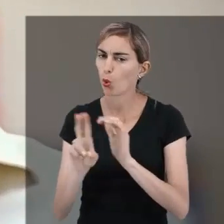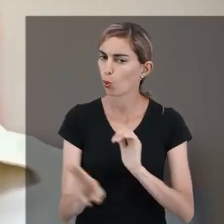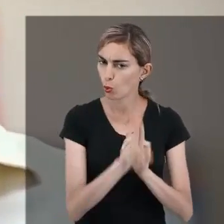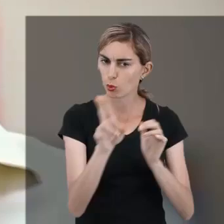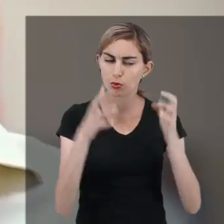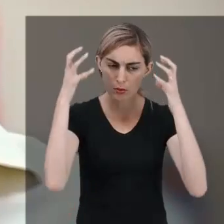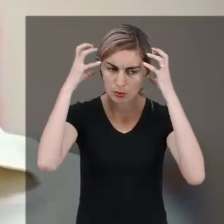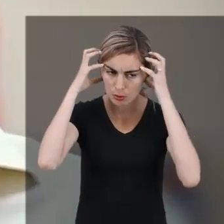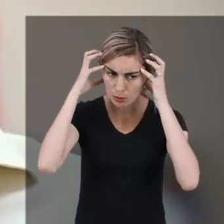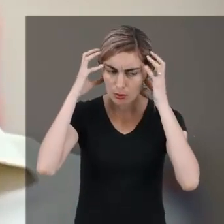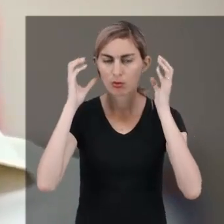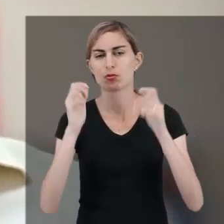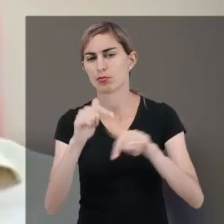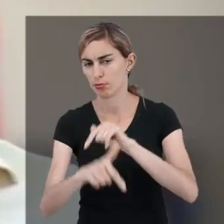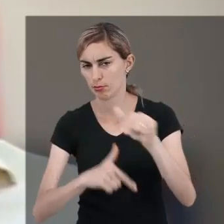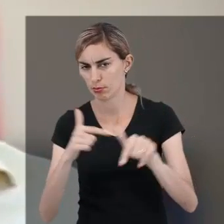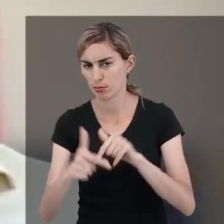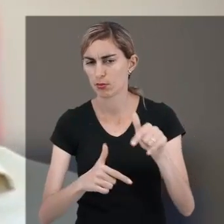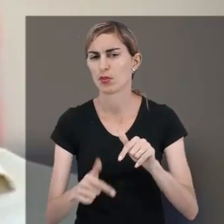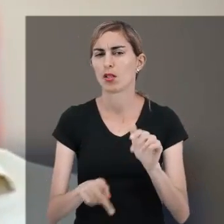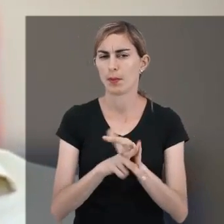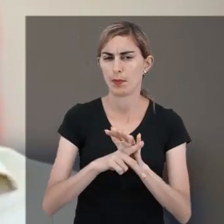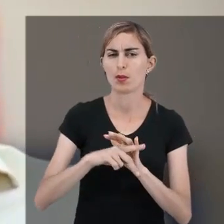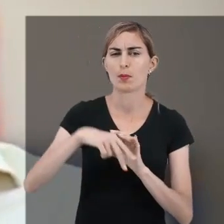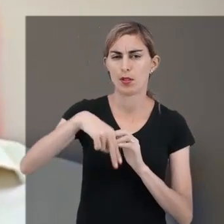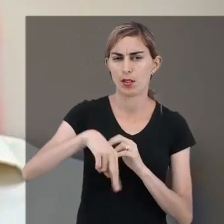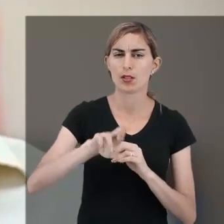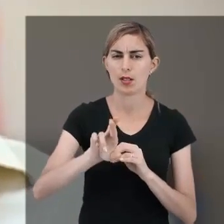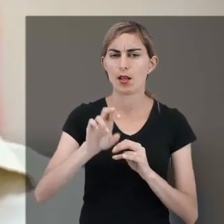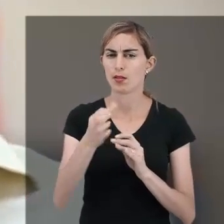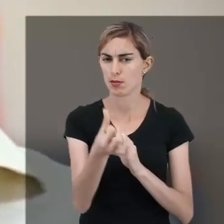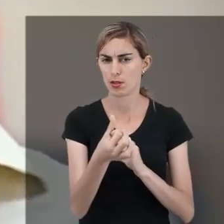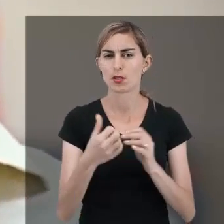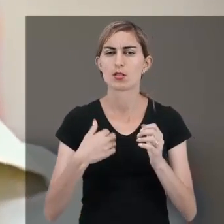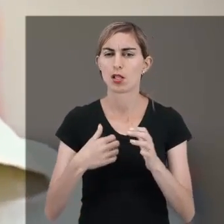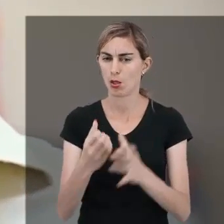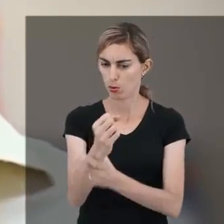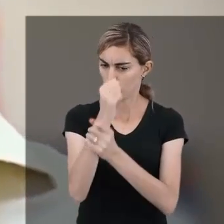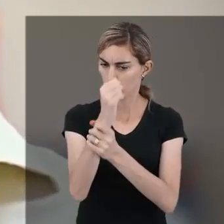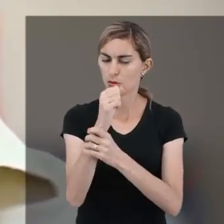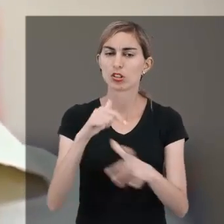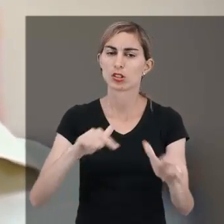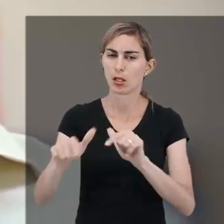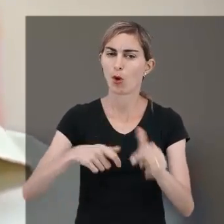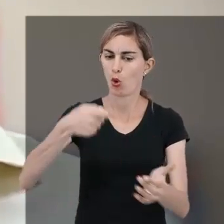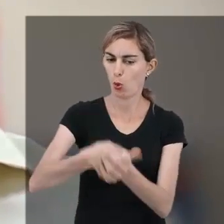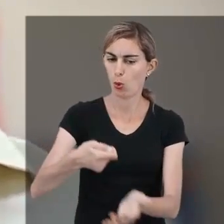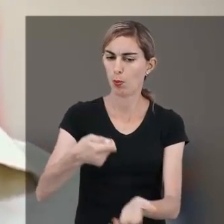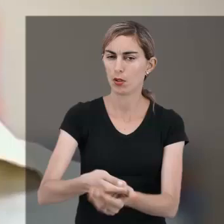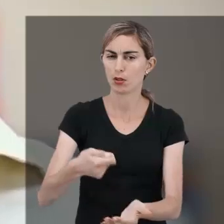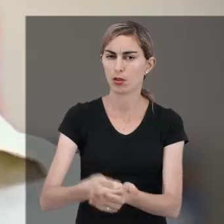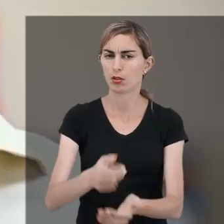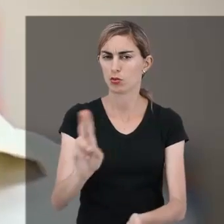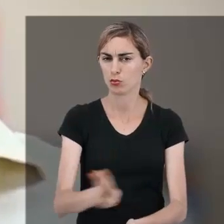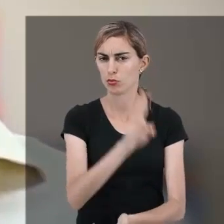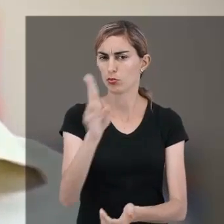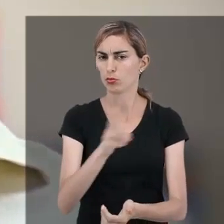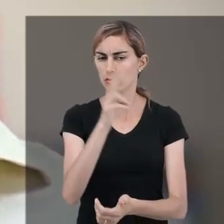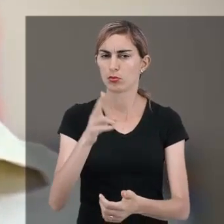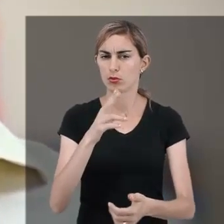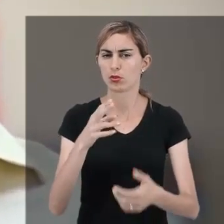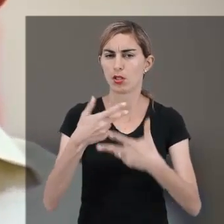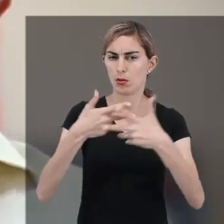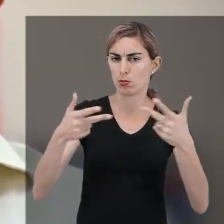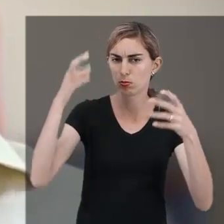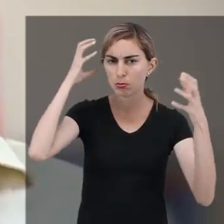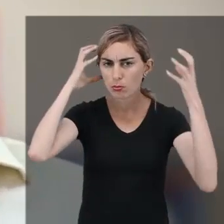utilização do equipamento no trabalhador. A própria NR6 garante que o trabalhador ele é obrigado a utilizar o equipamento. Caso